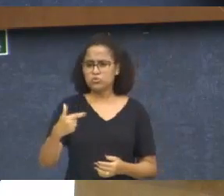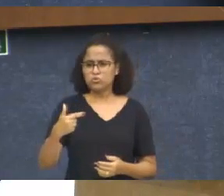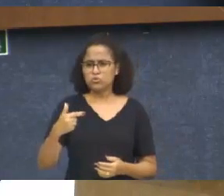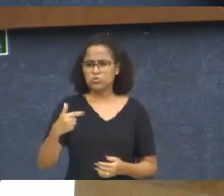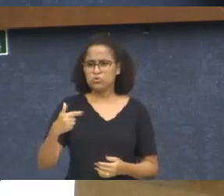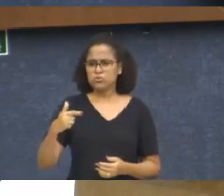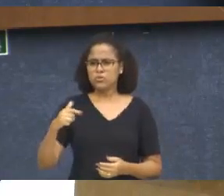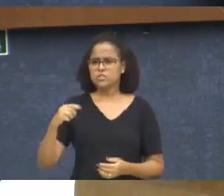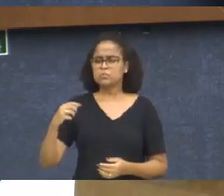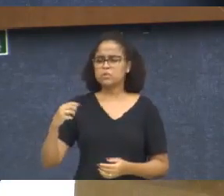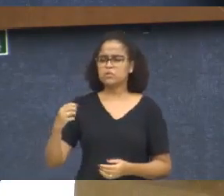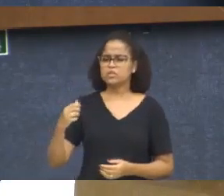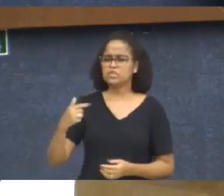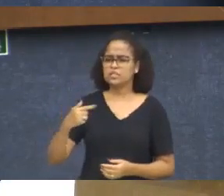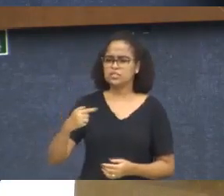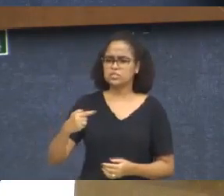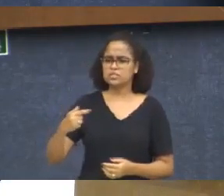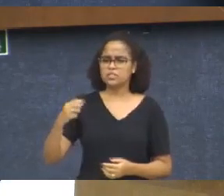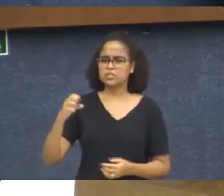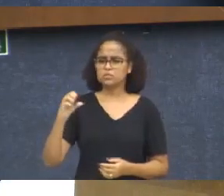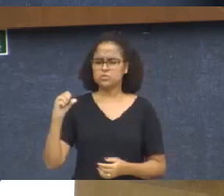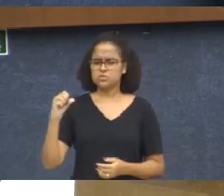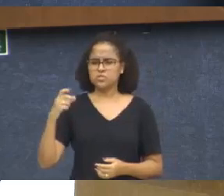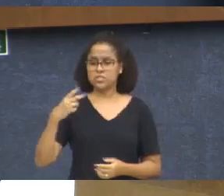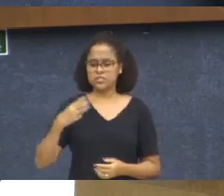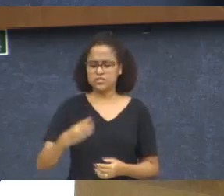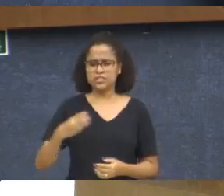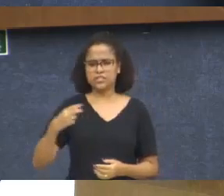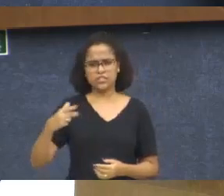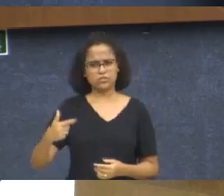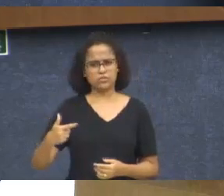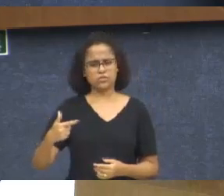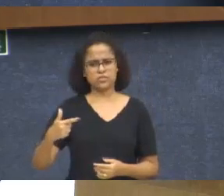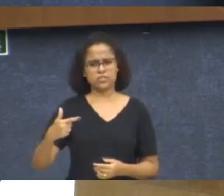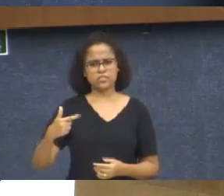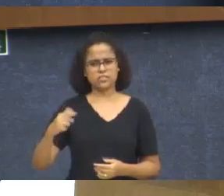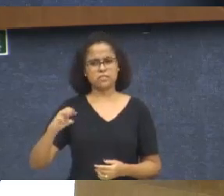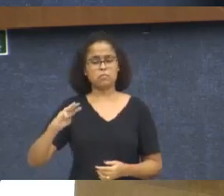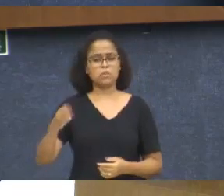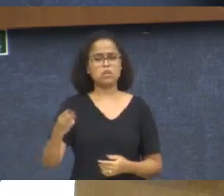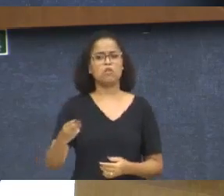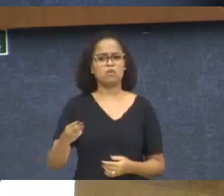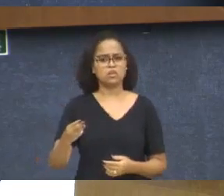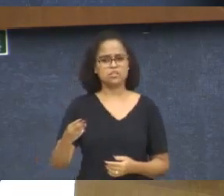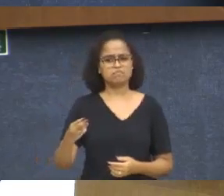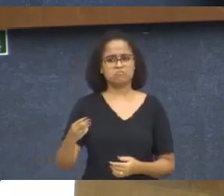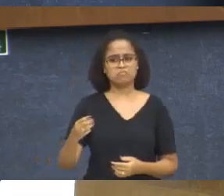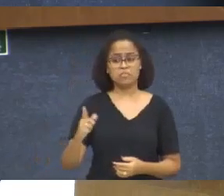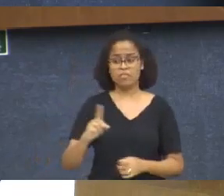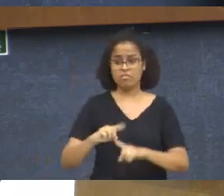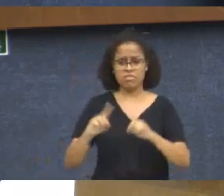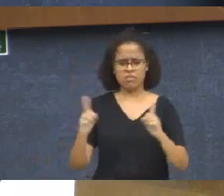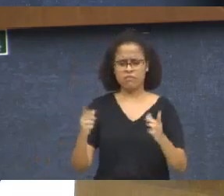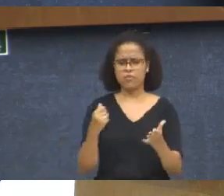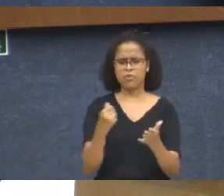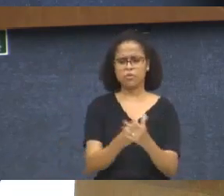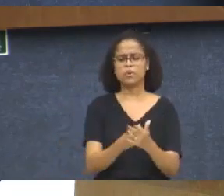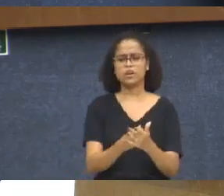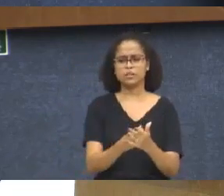R$2.785.000 não pagos e que não serão pagos. E fica tudo por isso mesmo. Eu